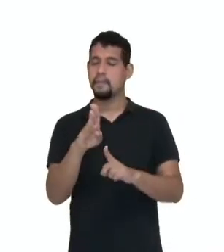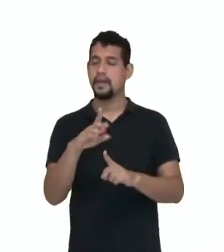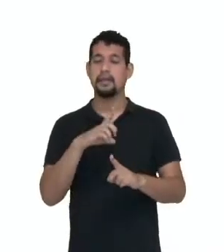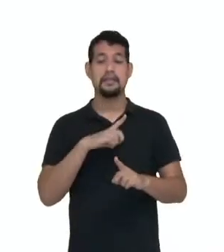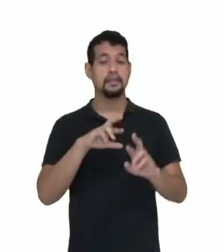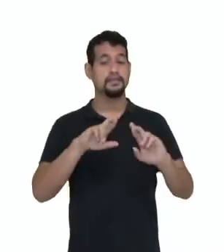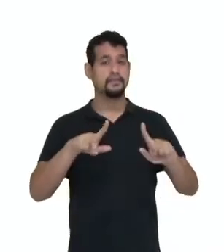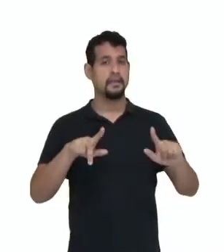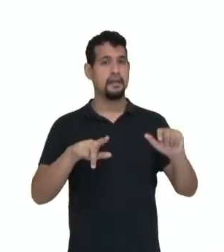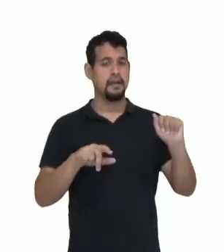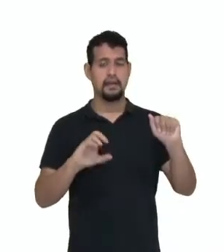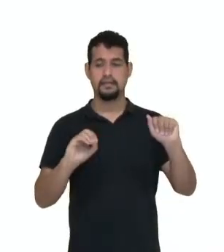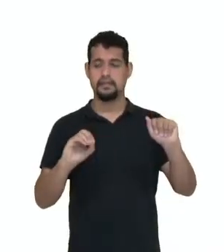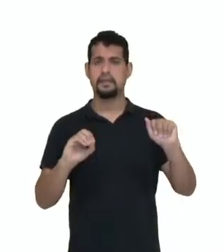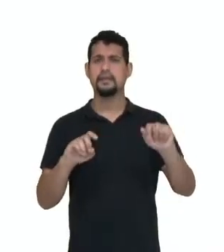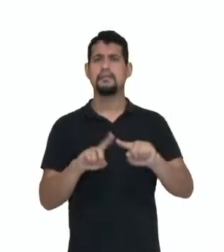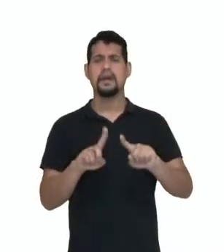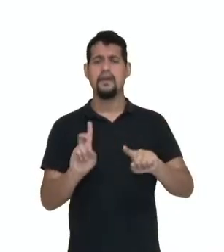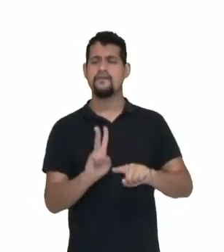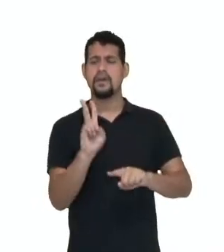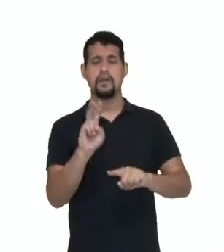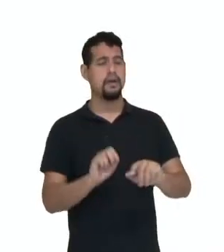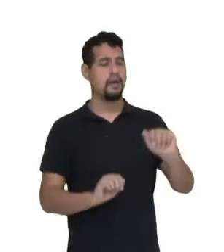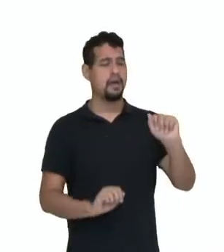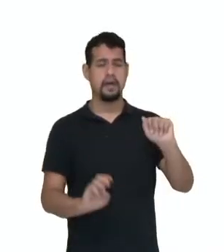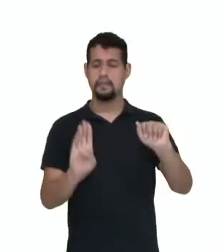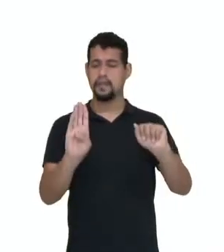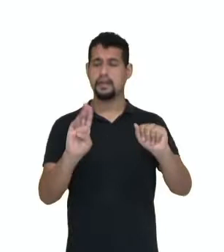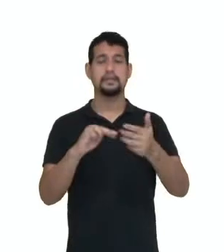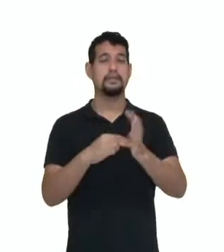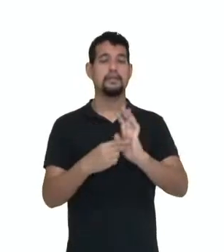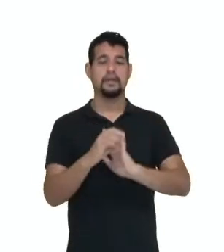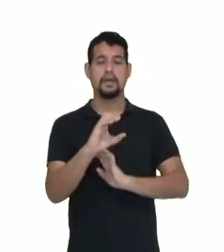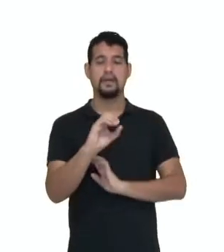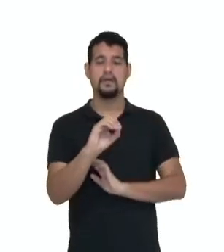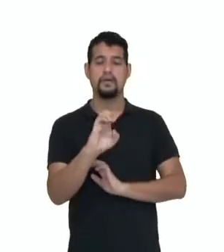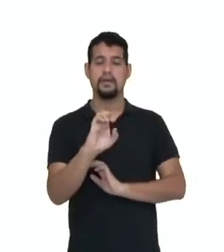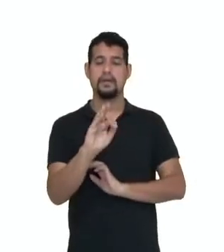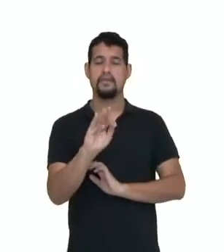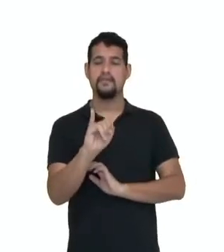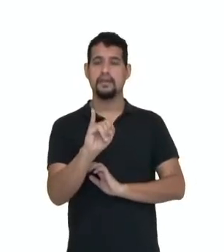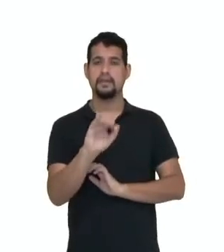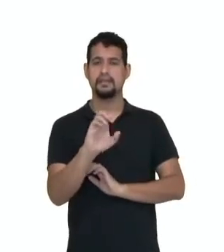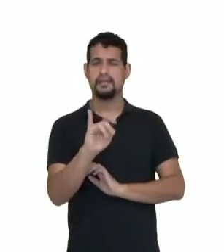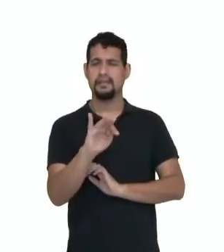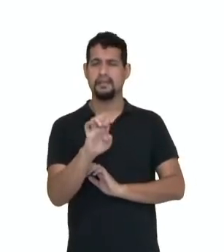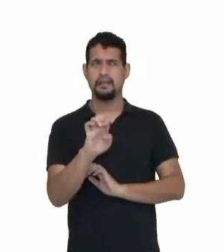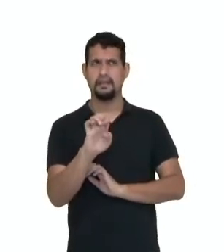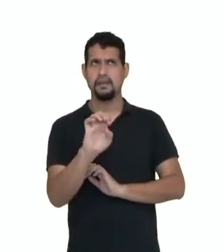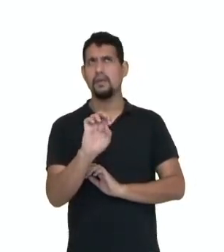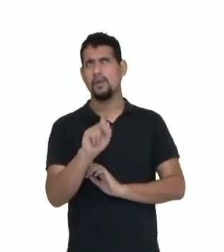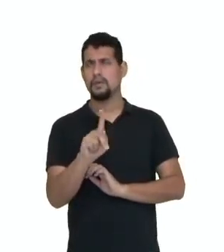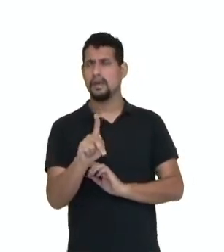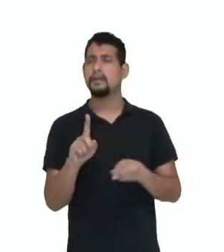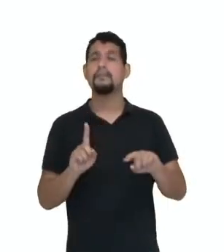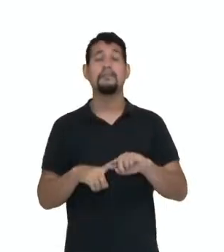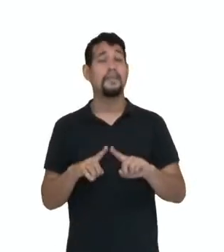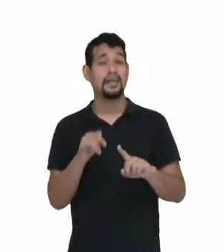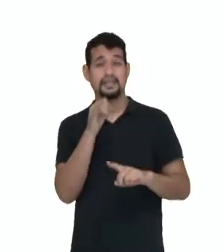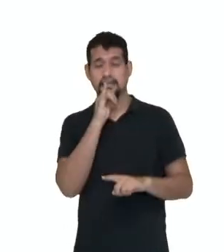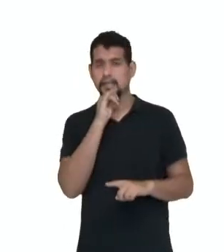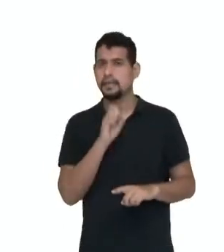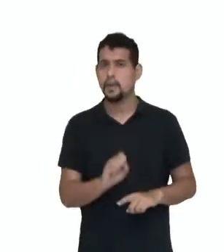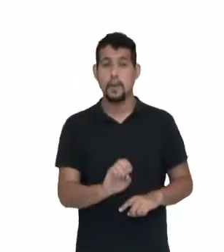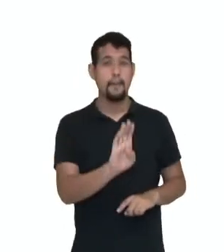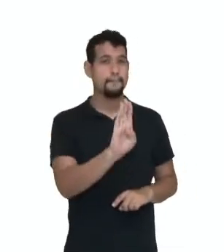diferente de zero. Os valores de a e b são os coeficientes da função. Beleza. Quando o